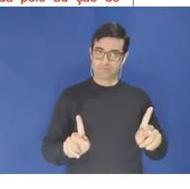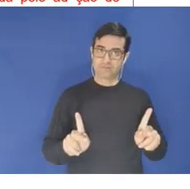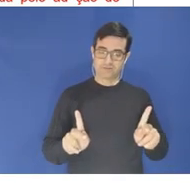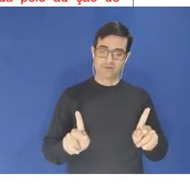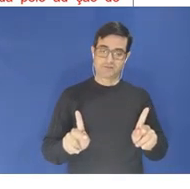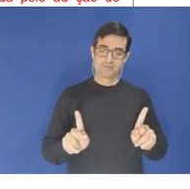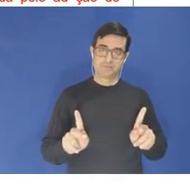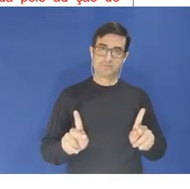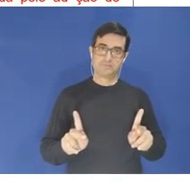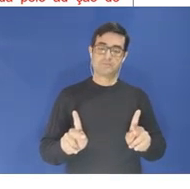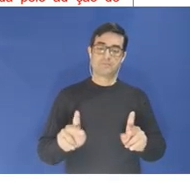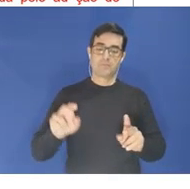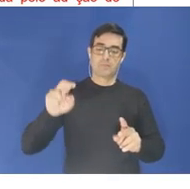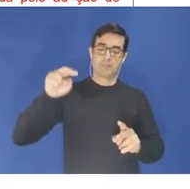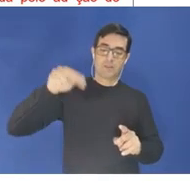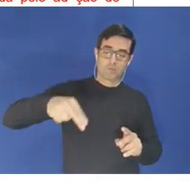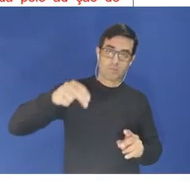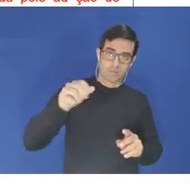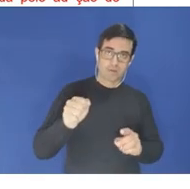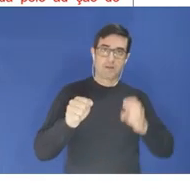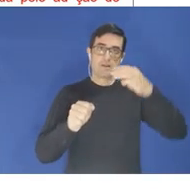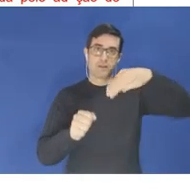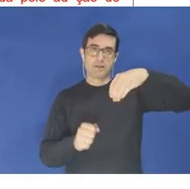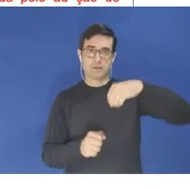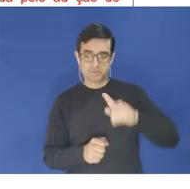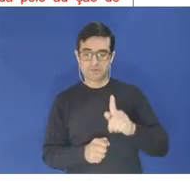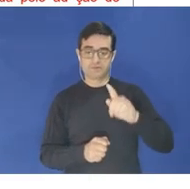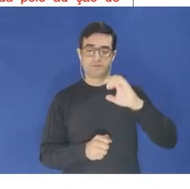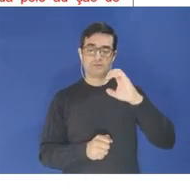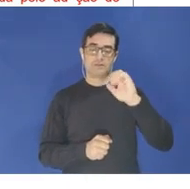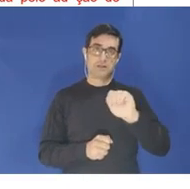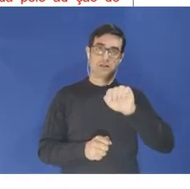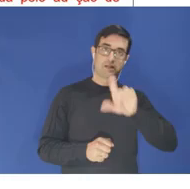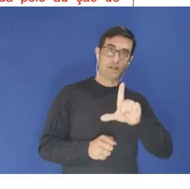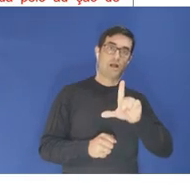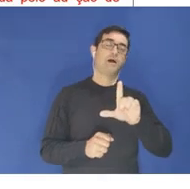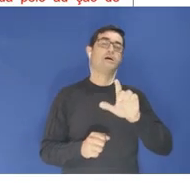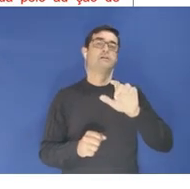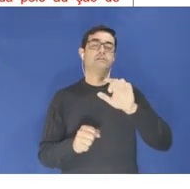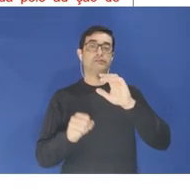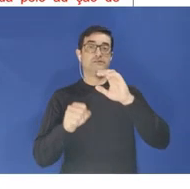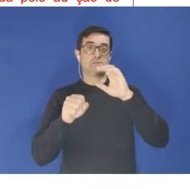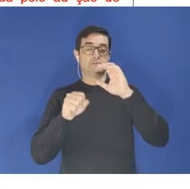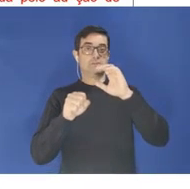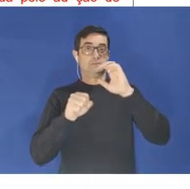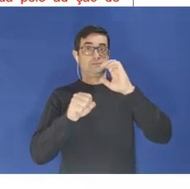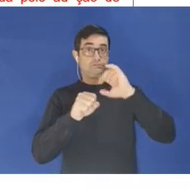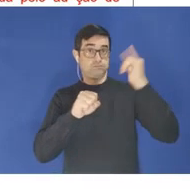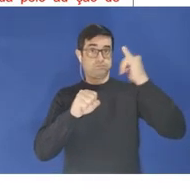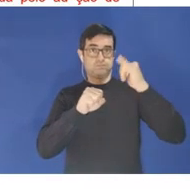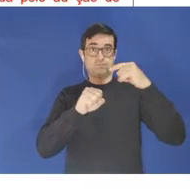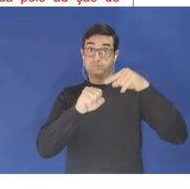tabela periódica, do sódio para o magnésio, para o alumínio, eu vou aumentando a